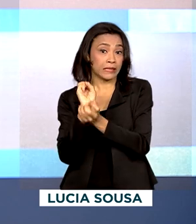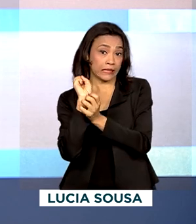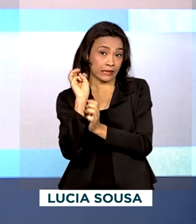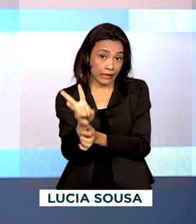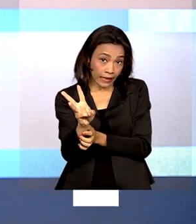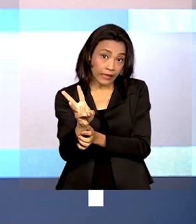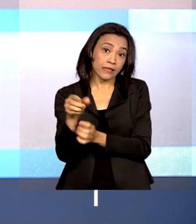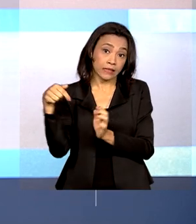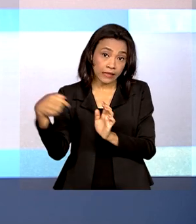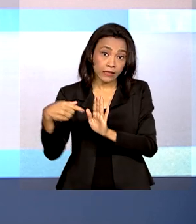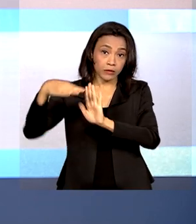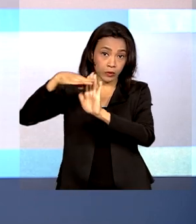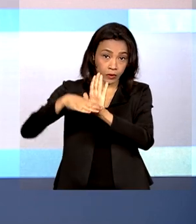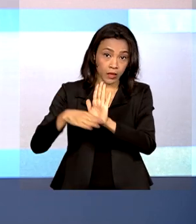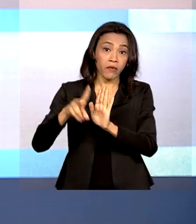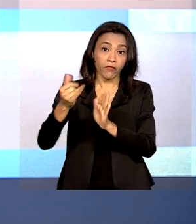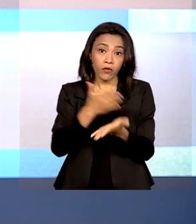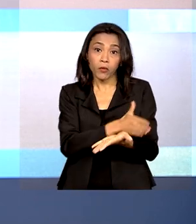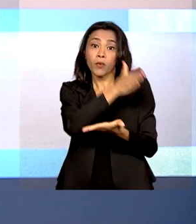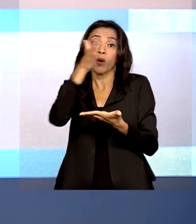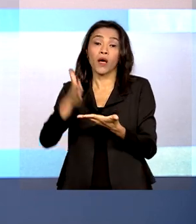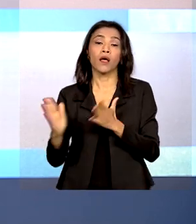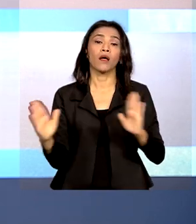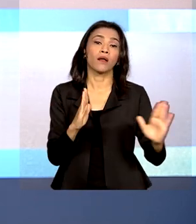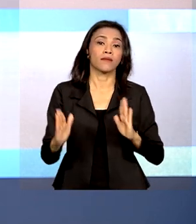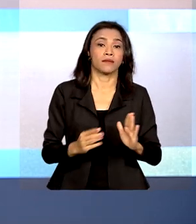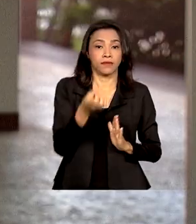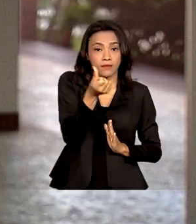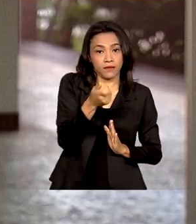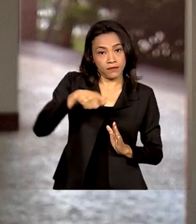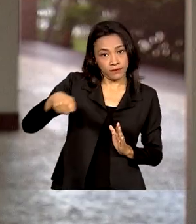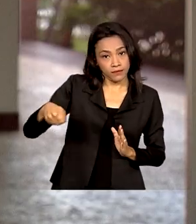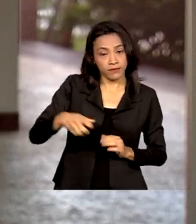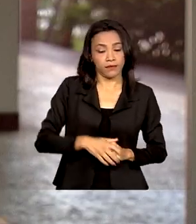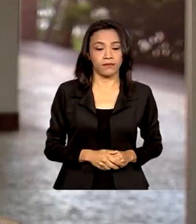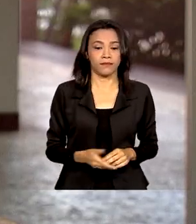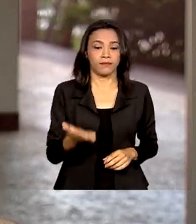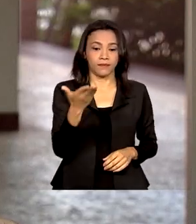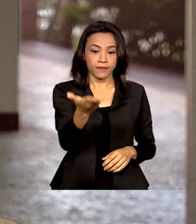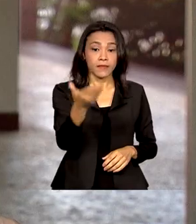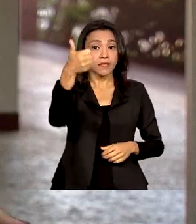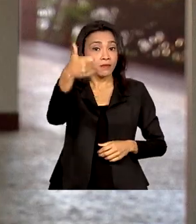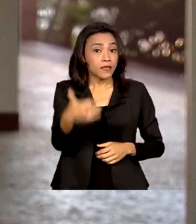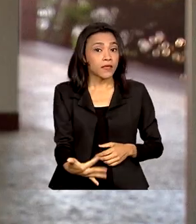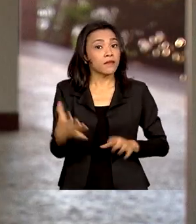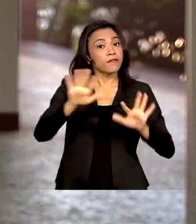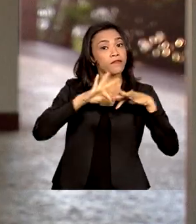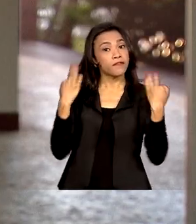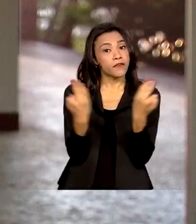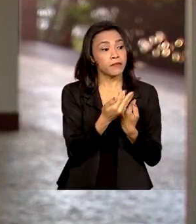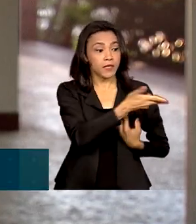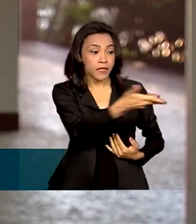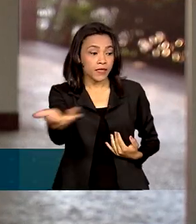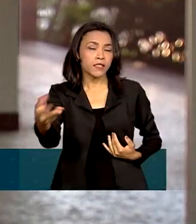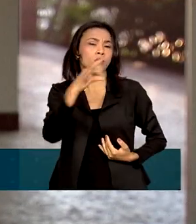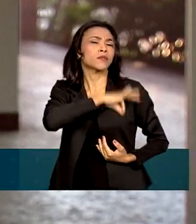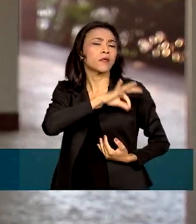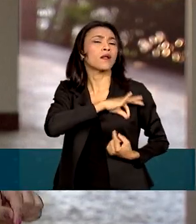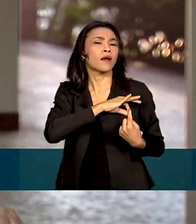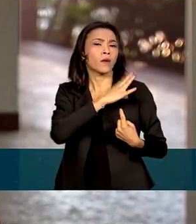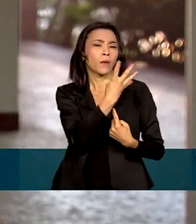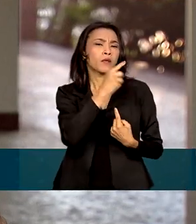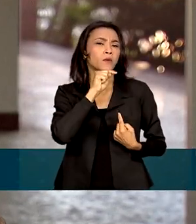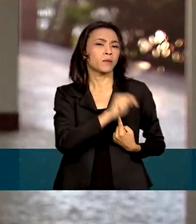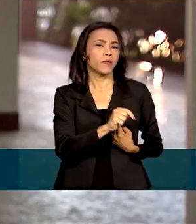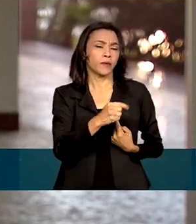também foram prorrogadas por seis meses. São famílias com renda bruta mensal entre R$